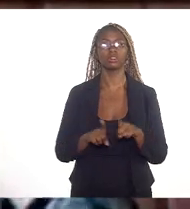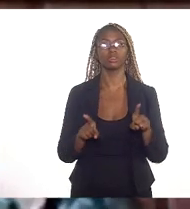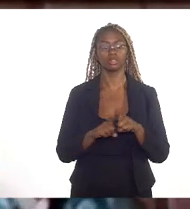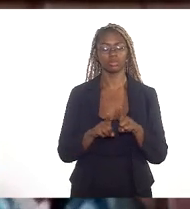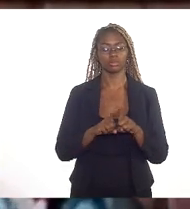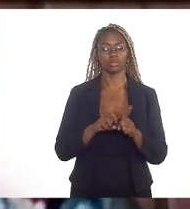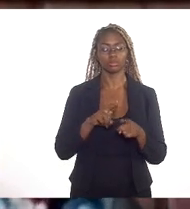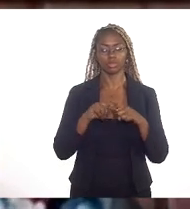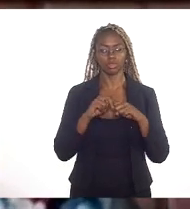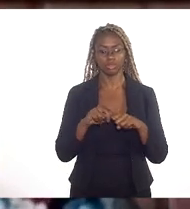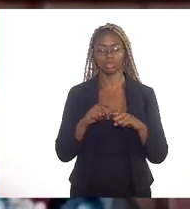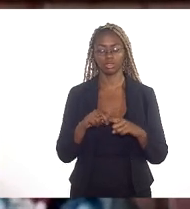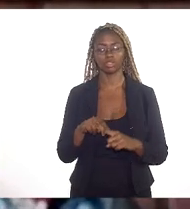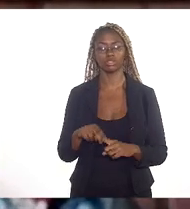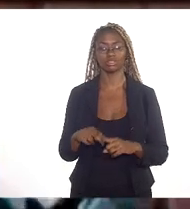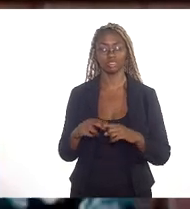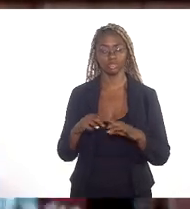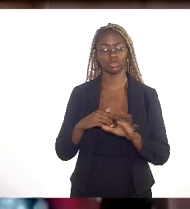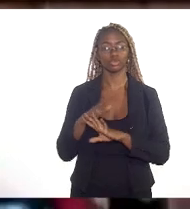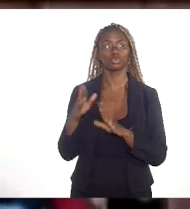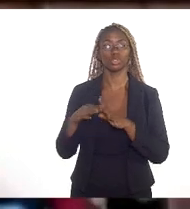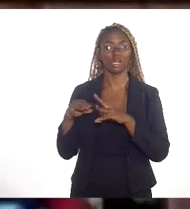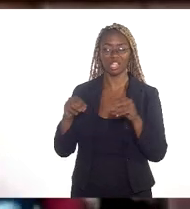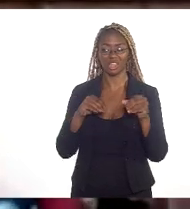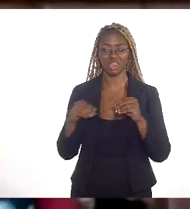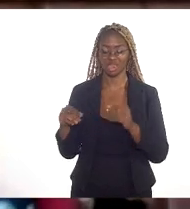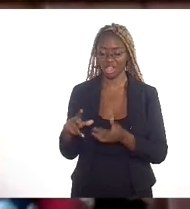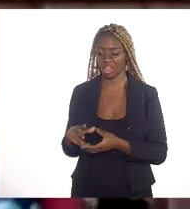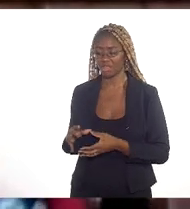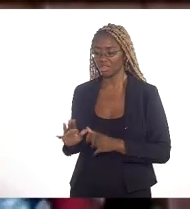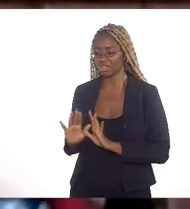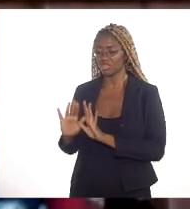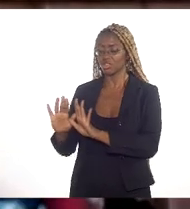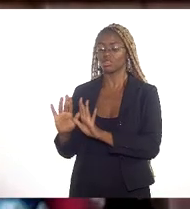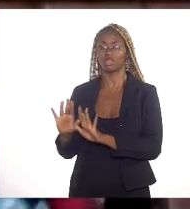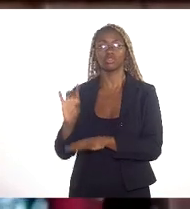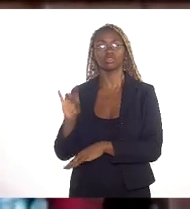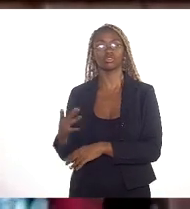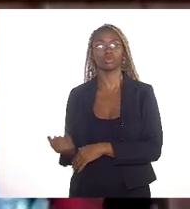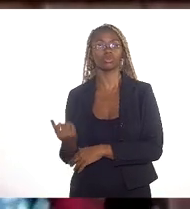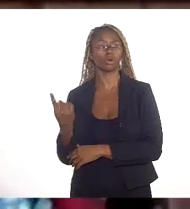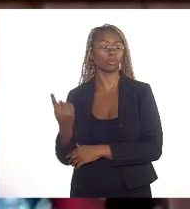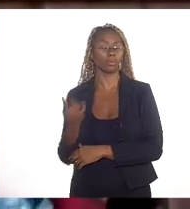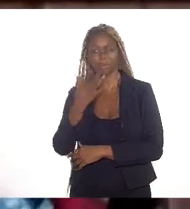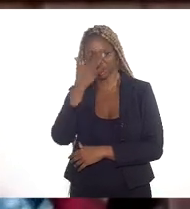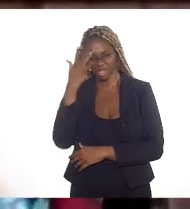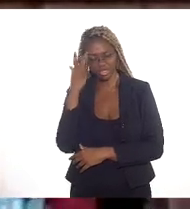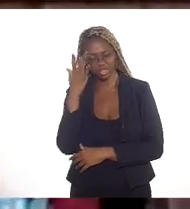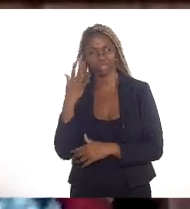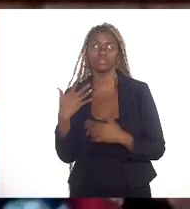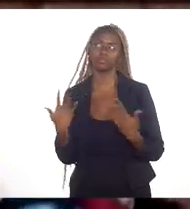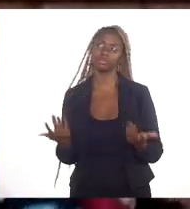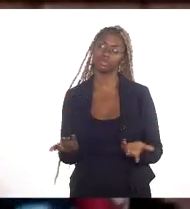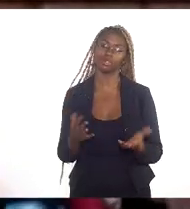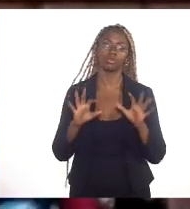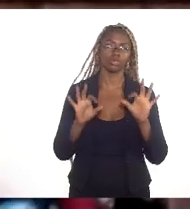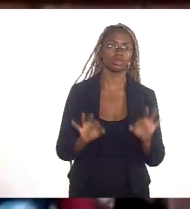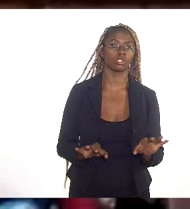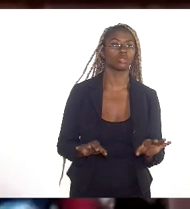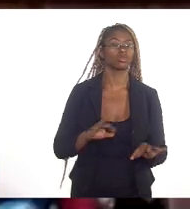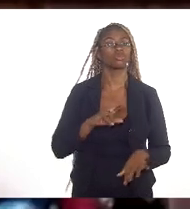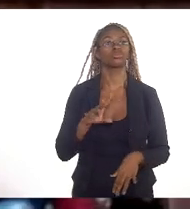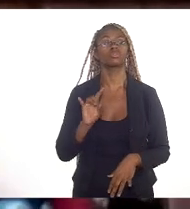de uma extrema concentração de terras e da força da especulação imobiliária. O certo não se trata só do